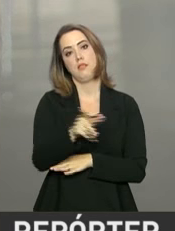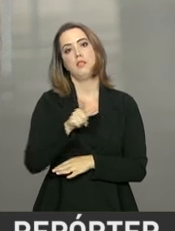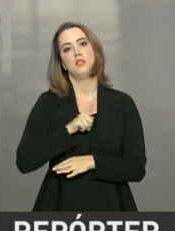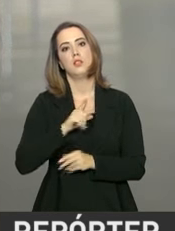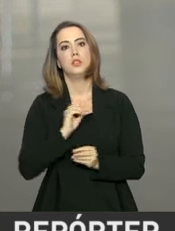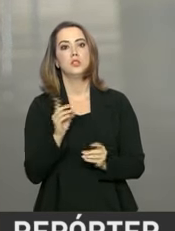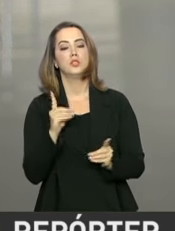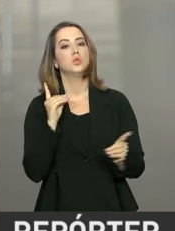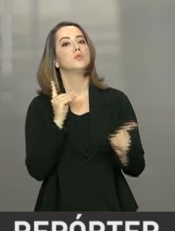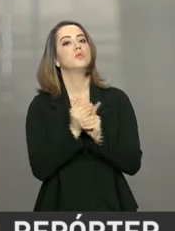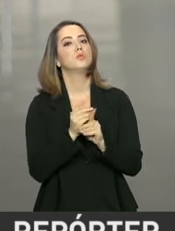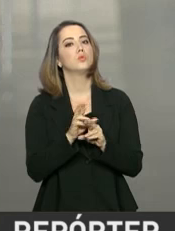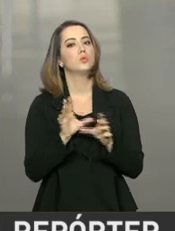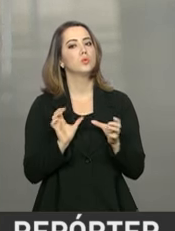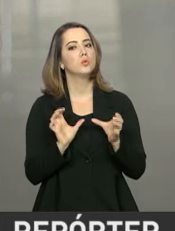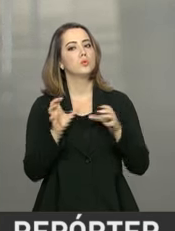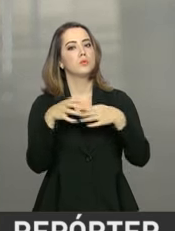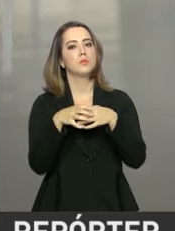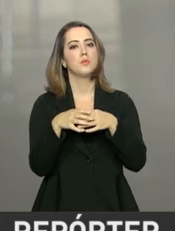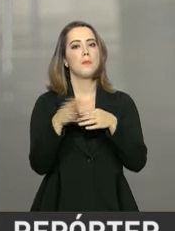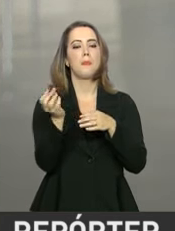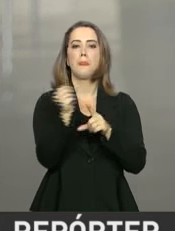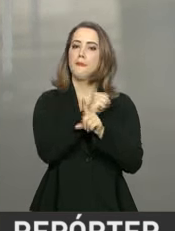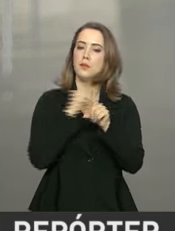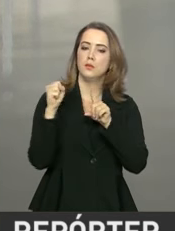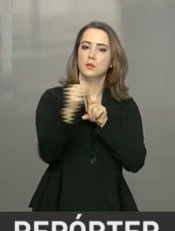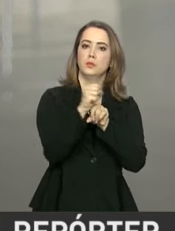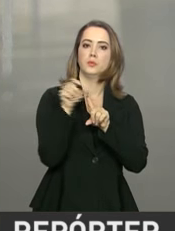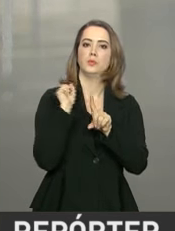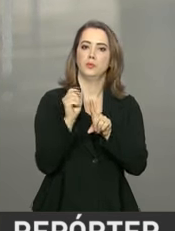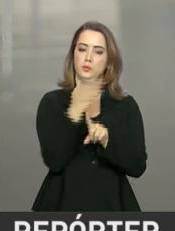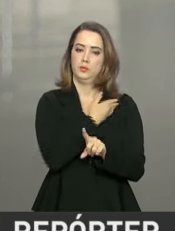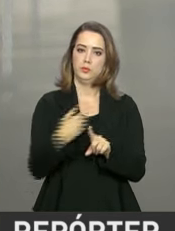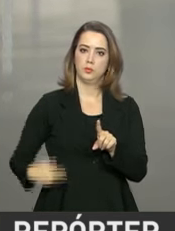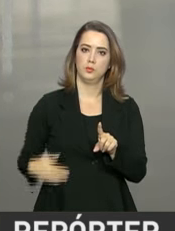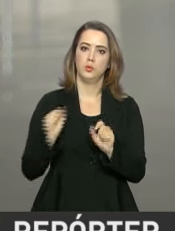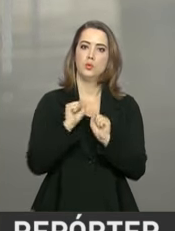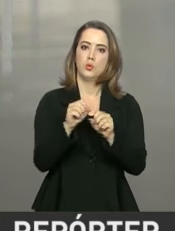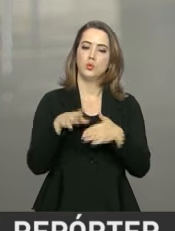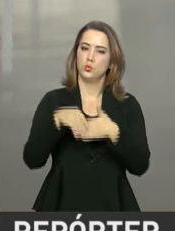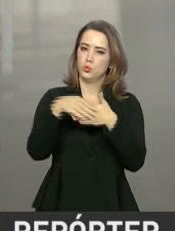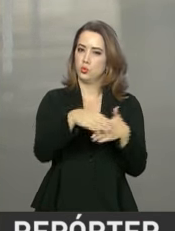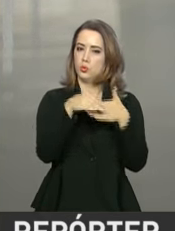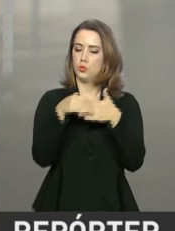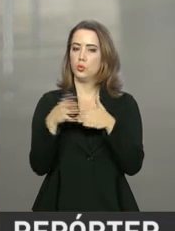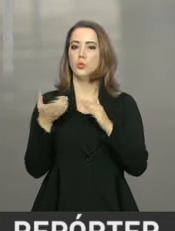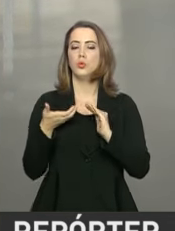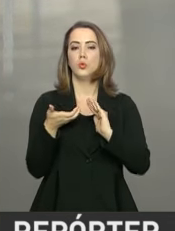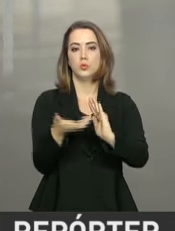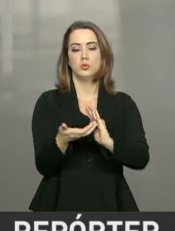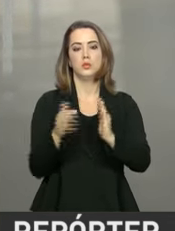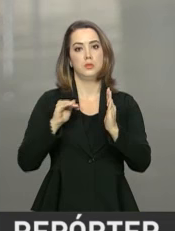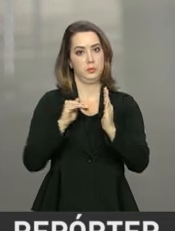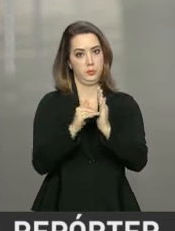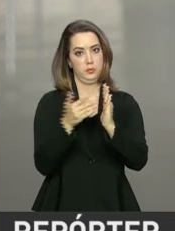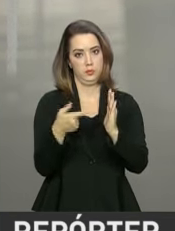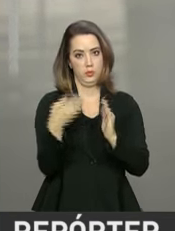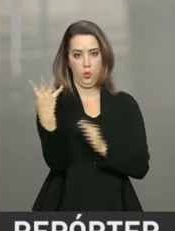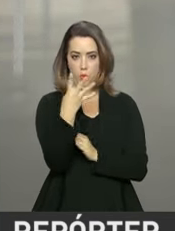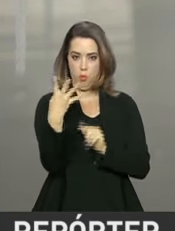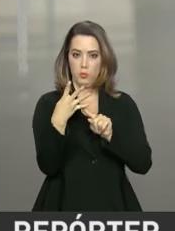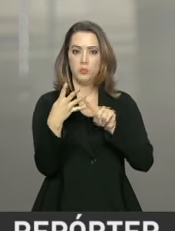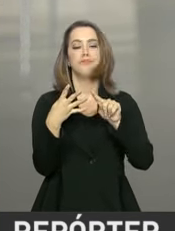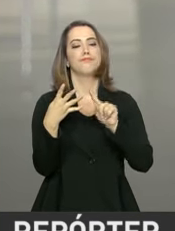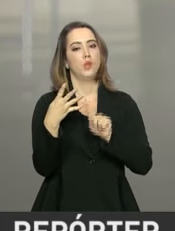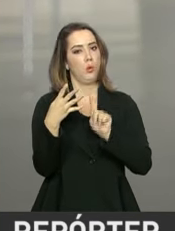núcleo social do governo com líderes do Governo da base aliada na Câmara e no senado é a quarta reunião desse tipo que